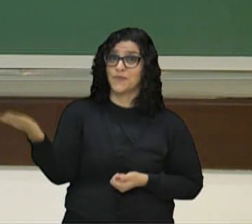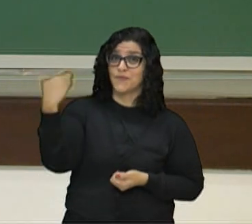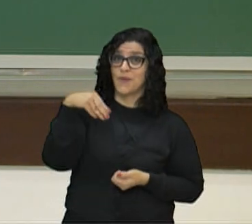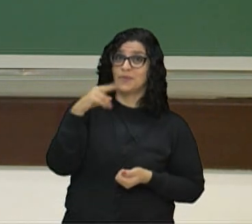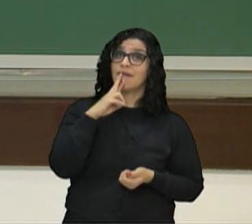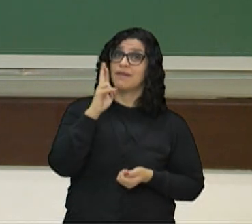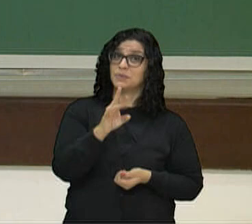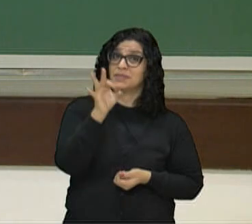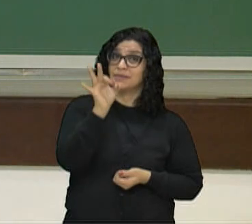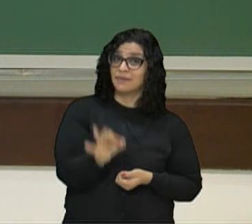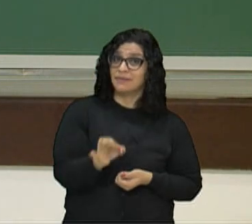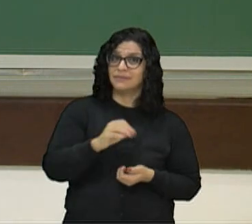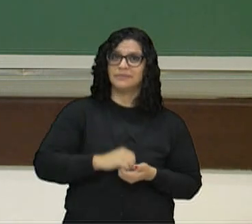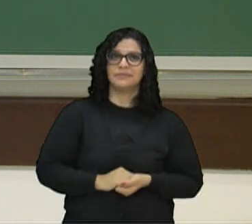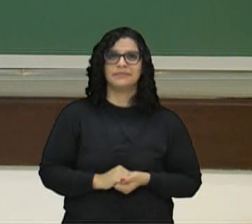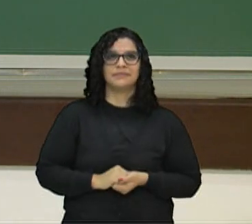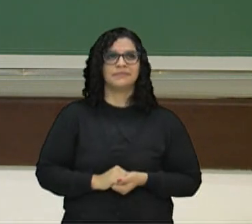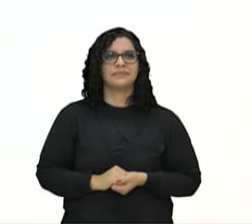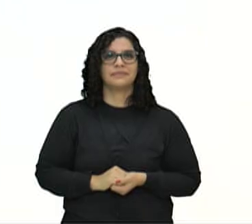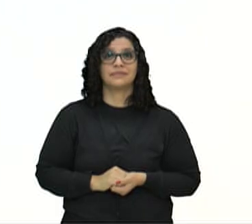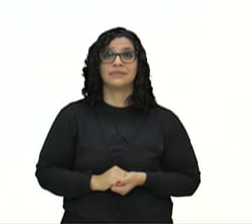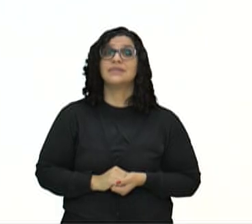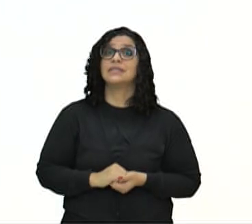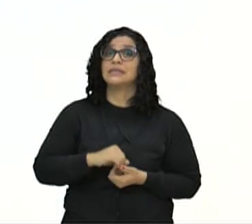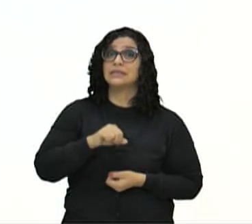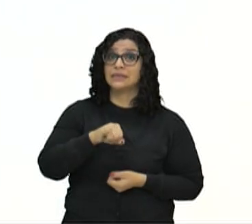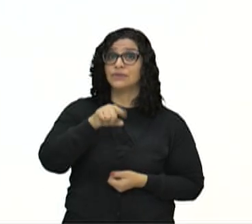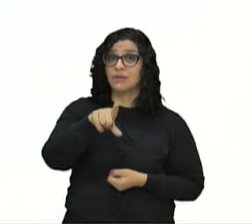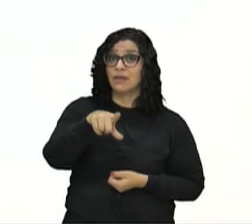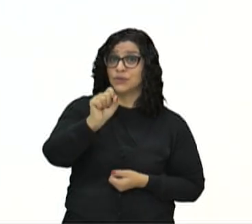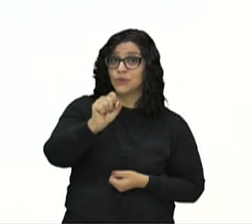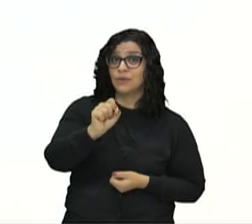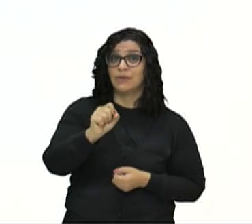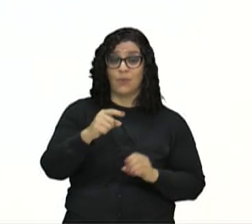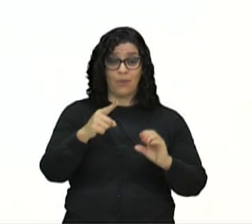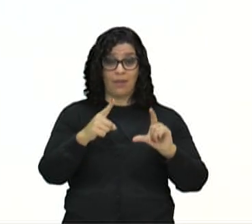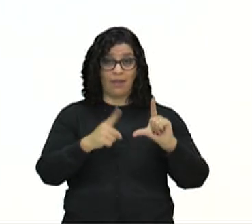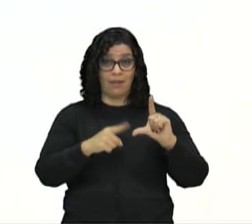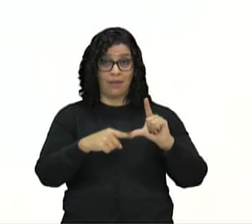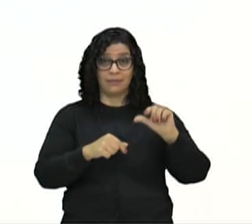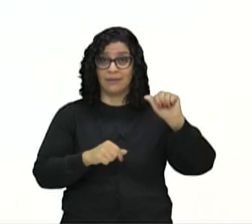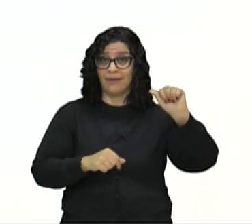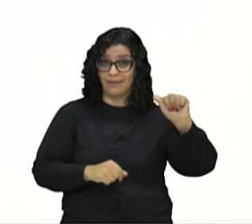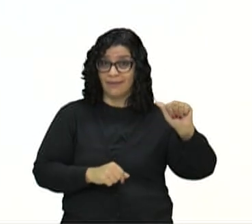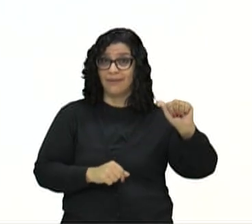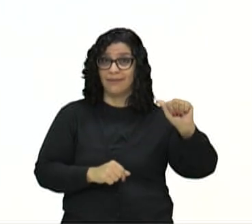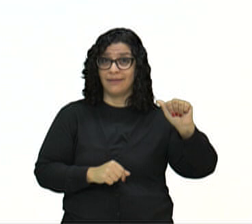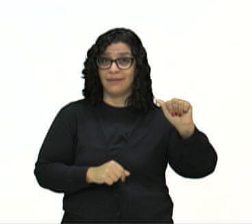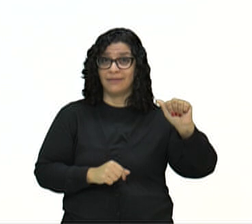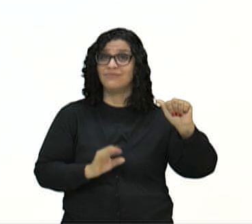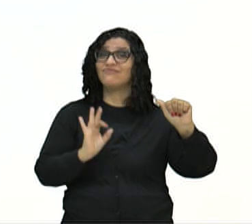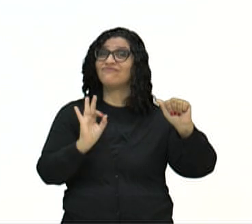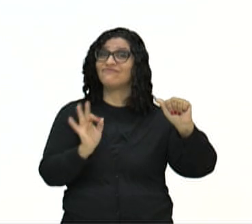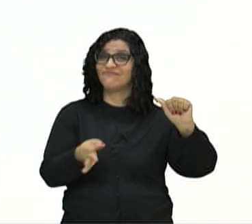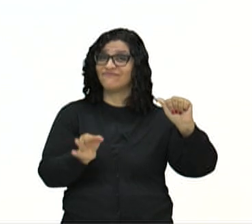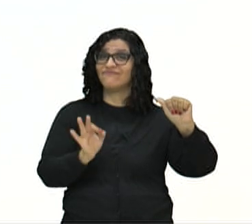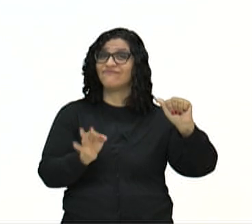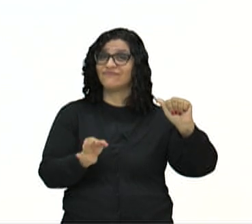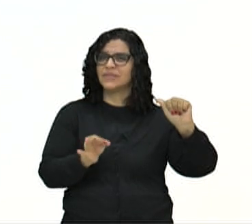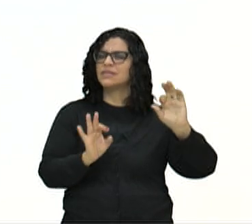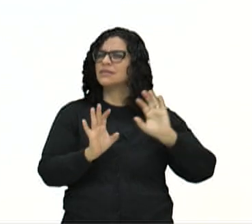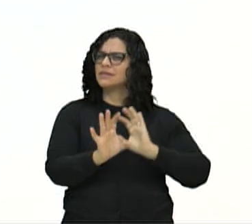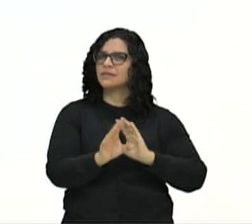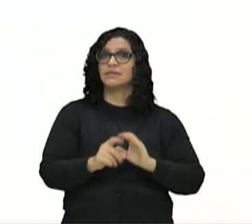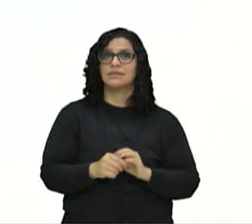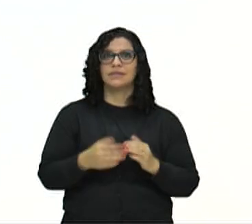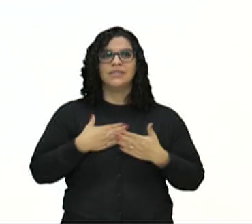Vamos à resposta correta? Se você marcou a letra A, é exatamente